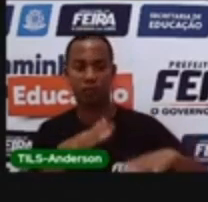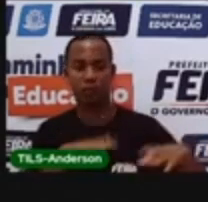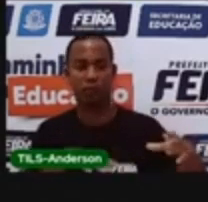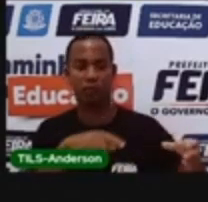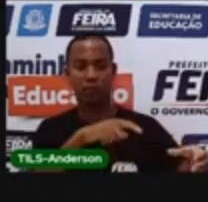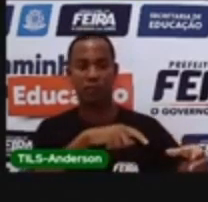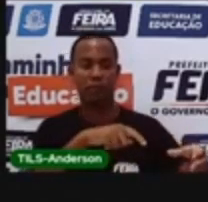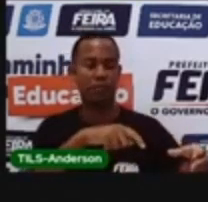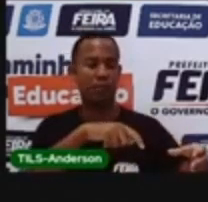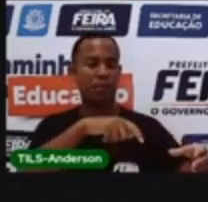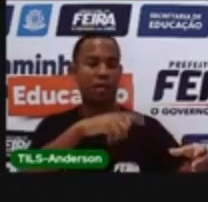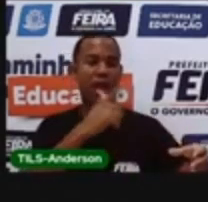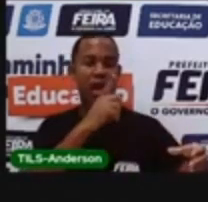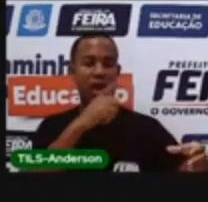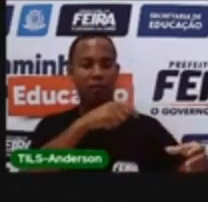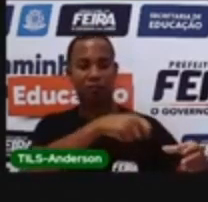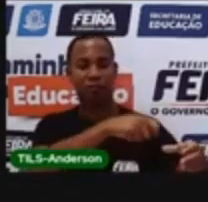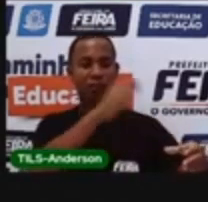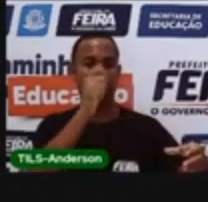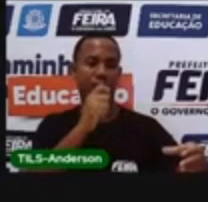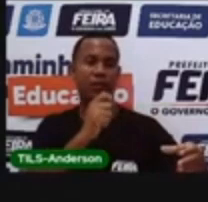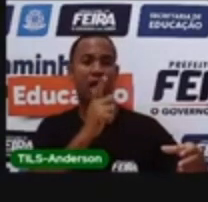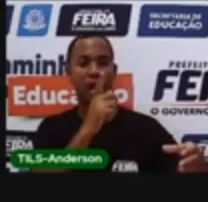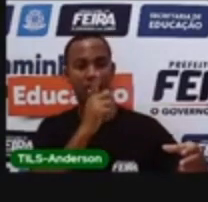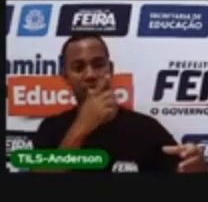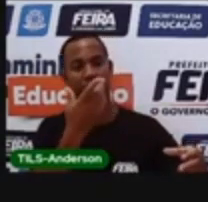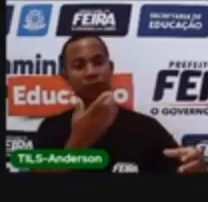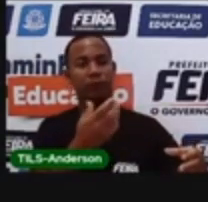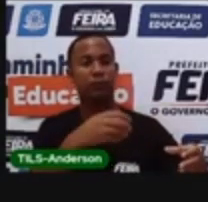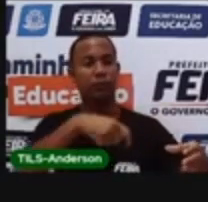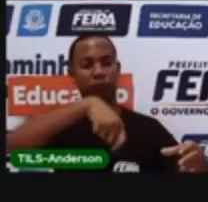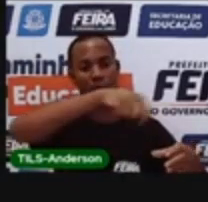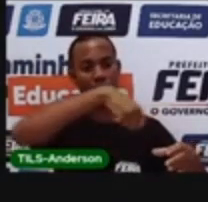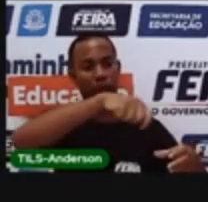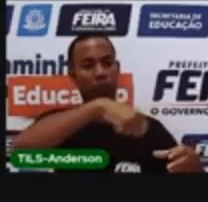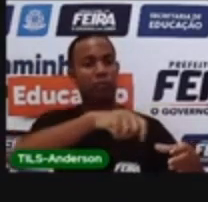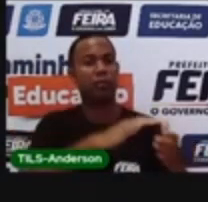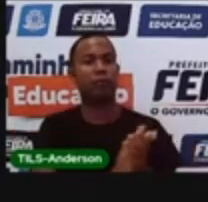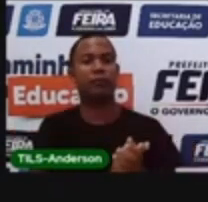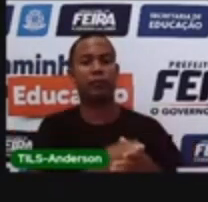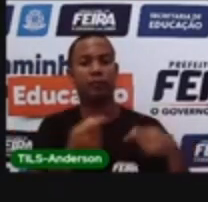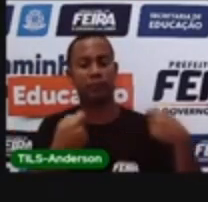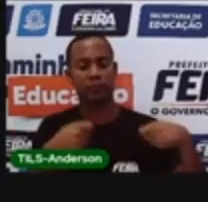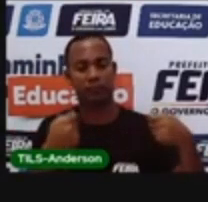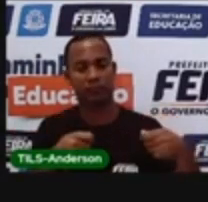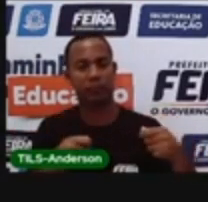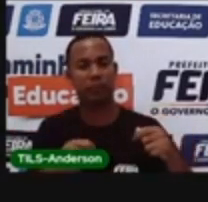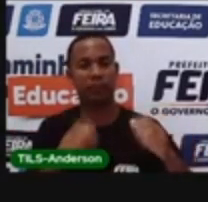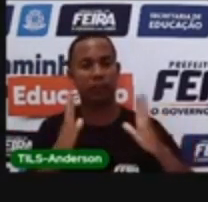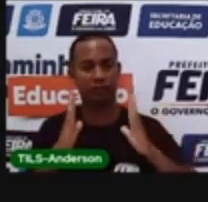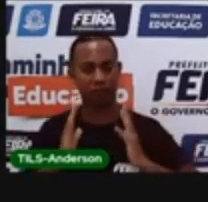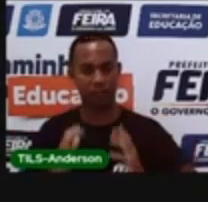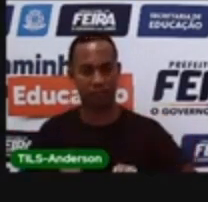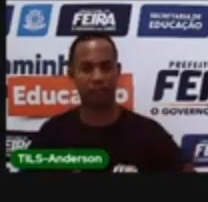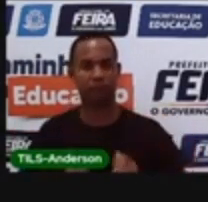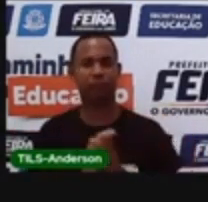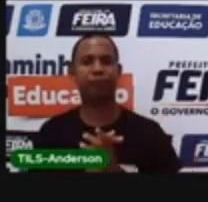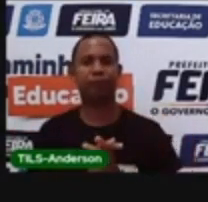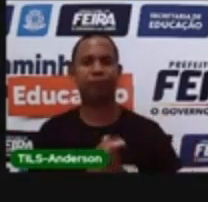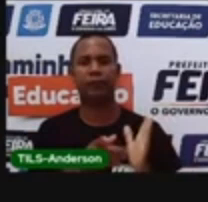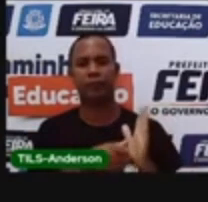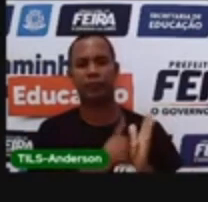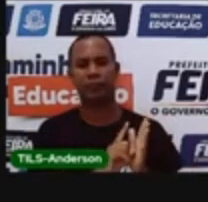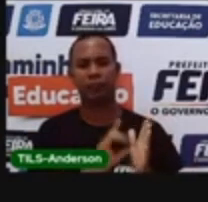quê? Para cozinhar e para beber, certo? Então, para que essa água, ela não seja contaminada, ela precisa ser o